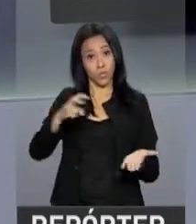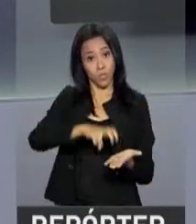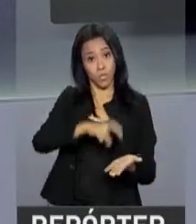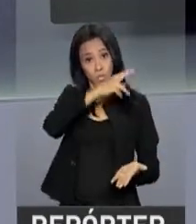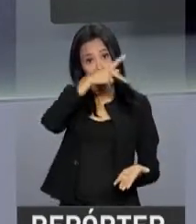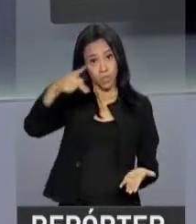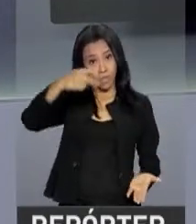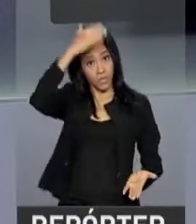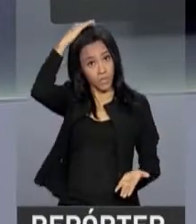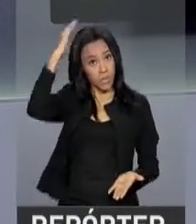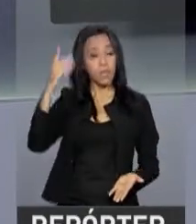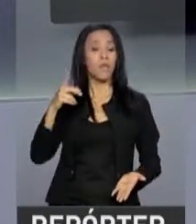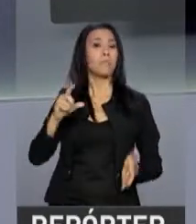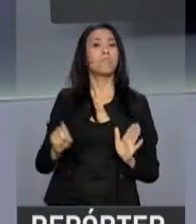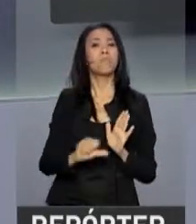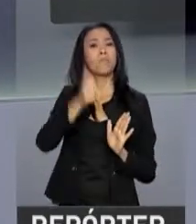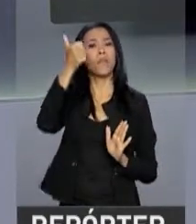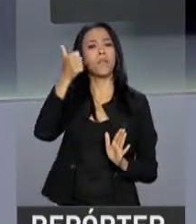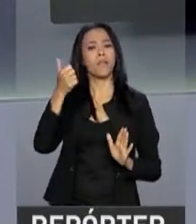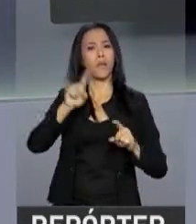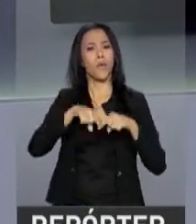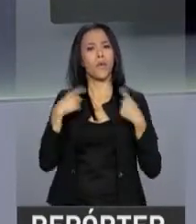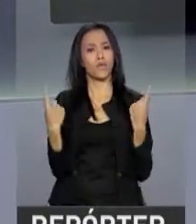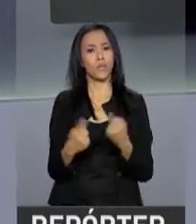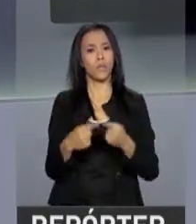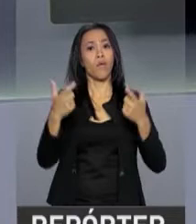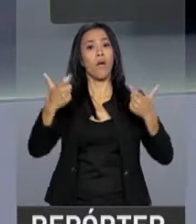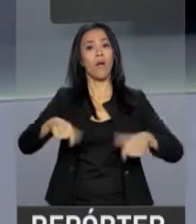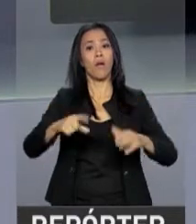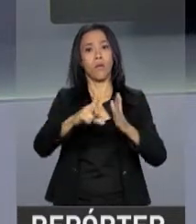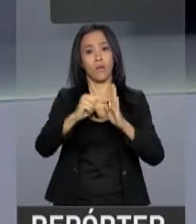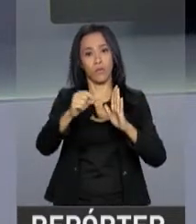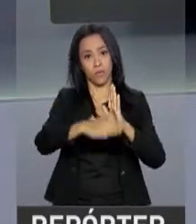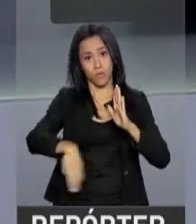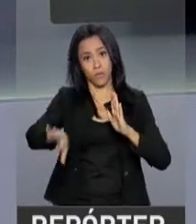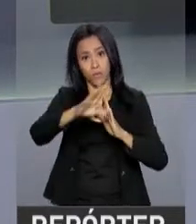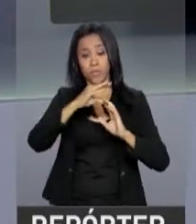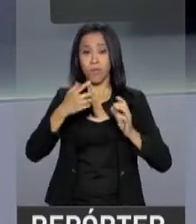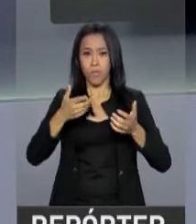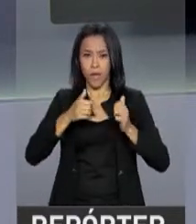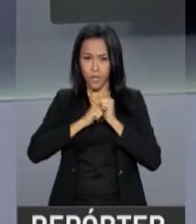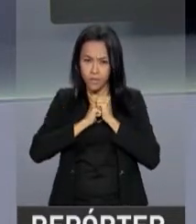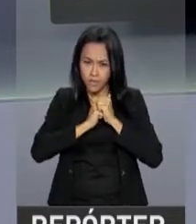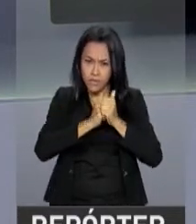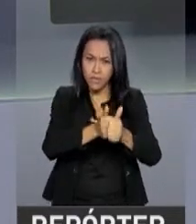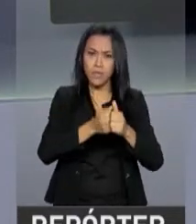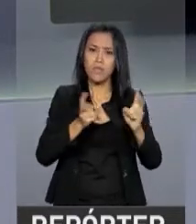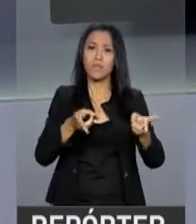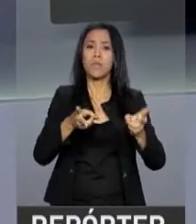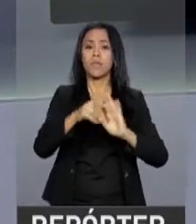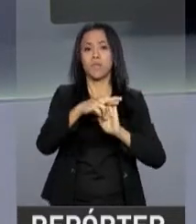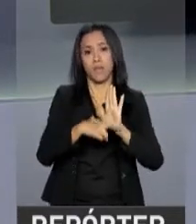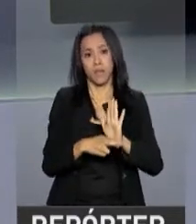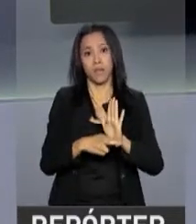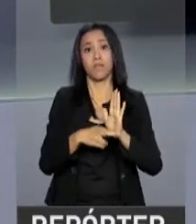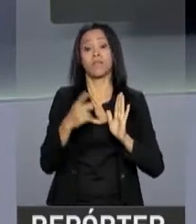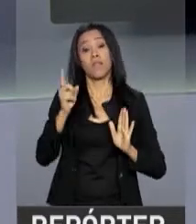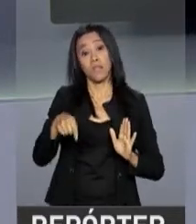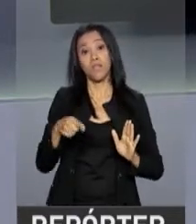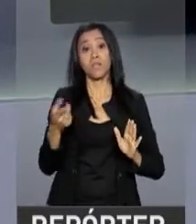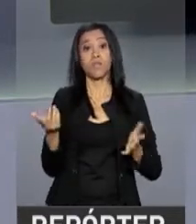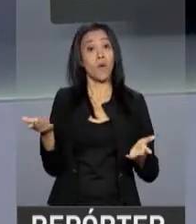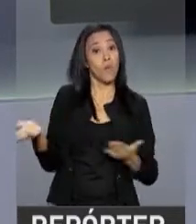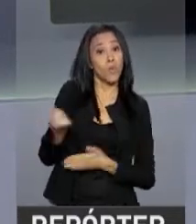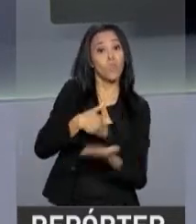do planalto a primeira reunião com a nova equipe ministerial para alinhar os trabalhos a mudança na esplanada ocorreu por causa da saída de ministros